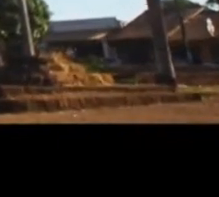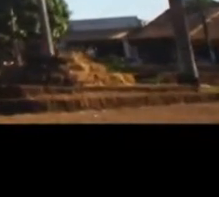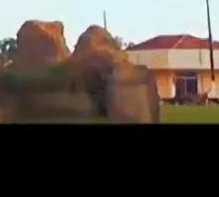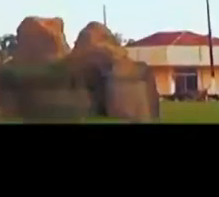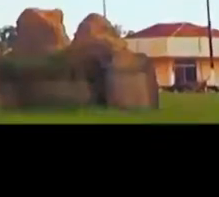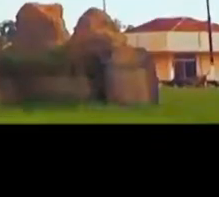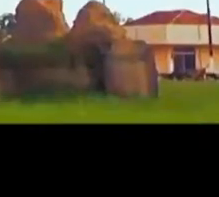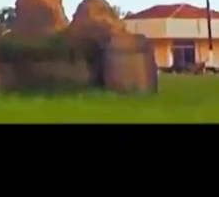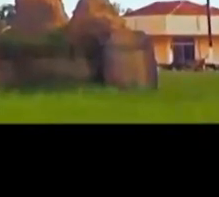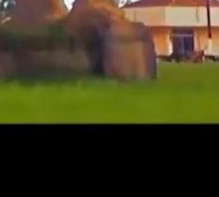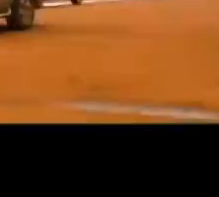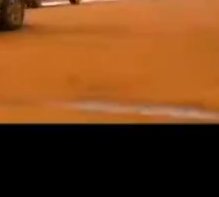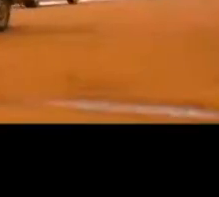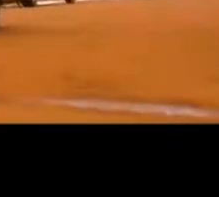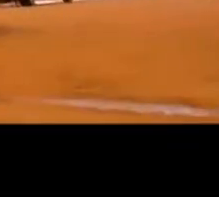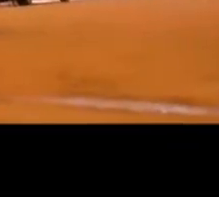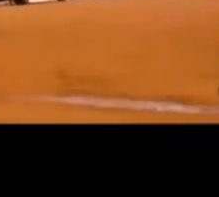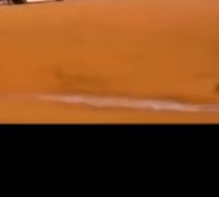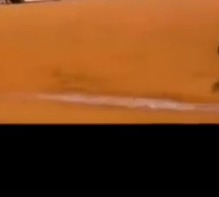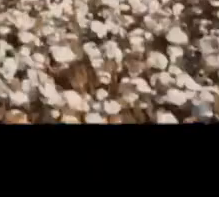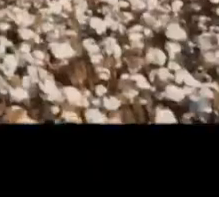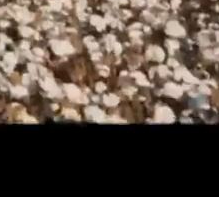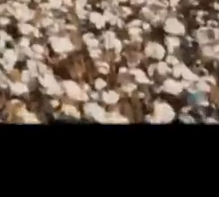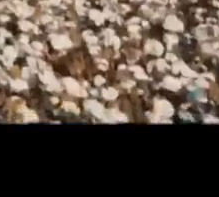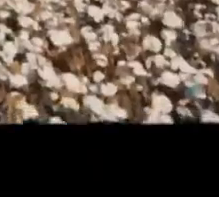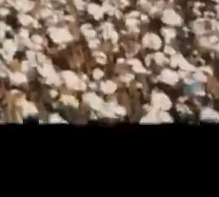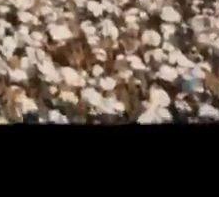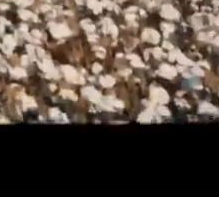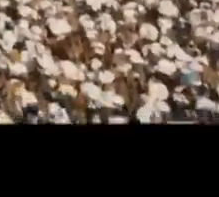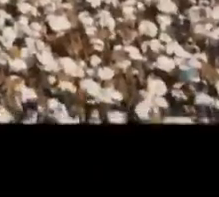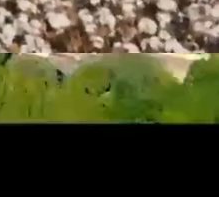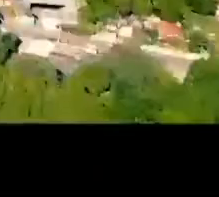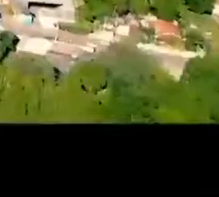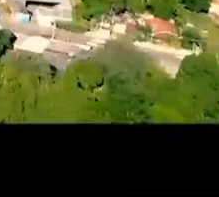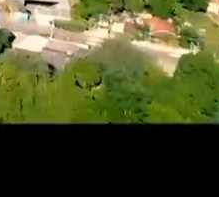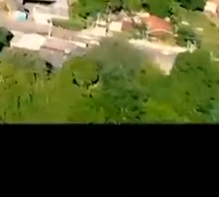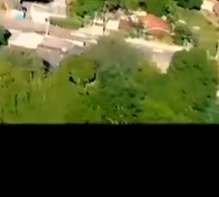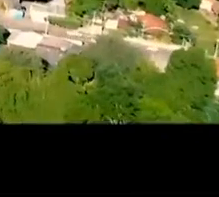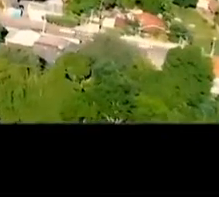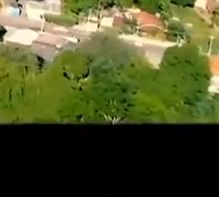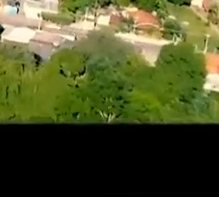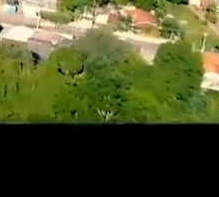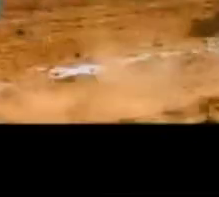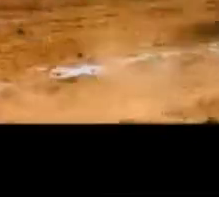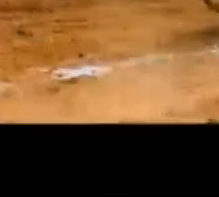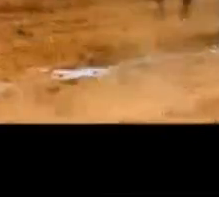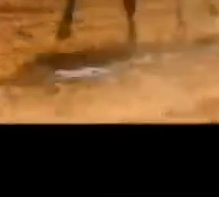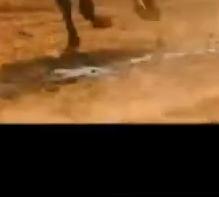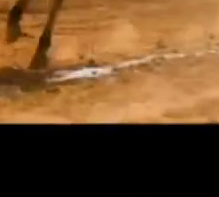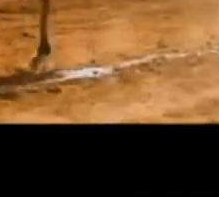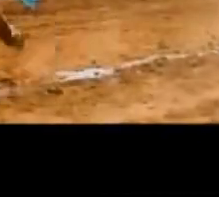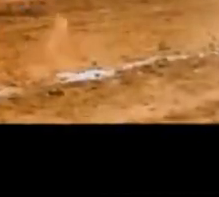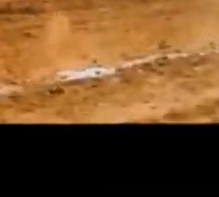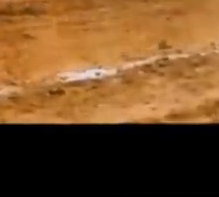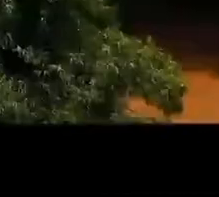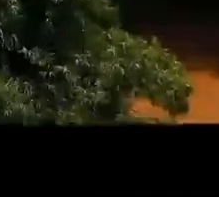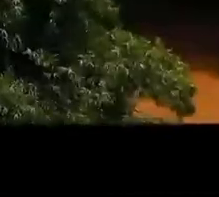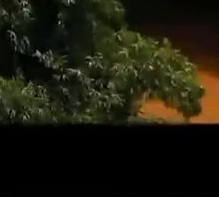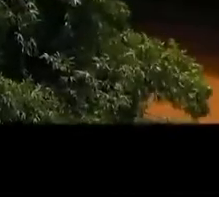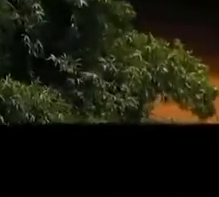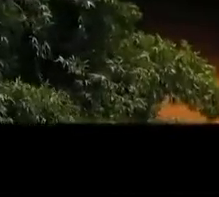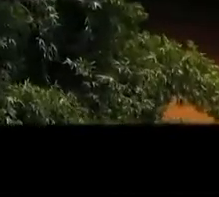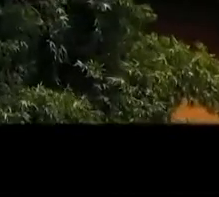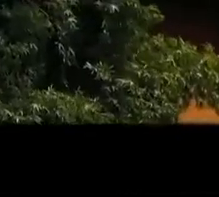azul. Veja dentro as louro na serra e abençoa